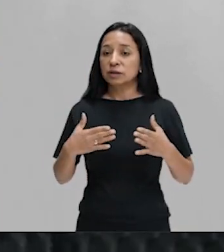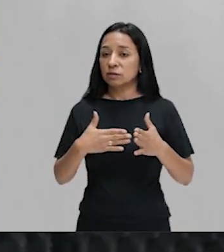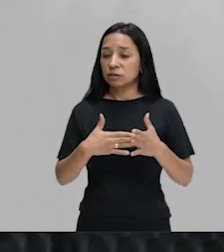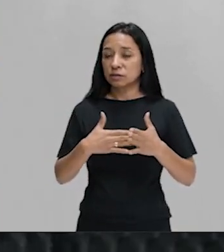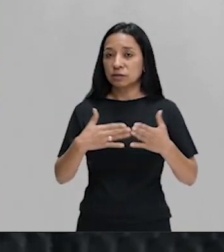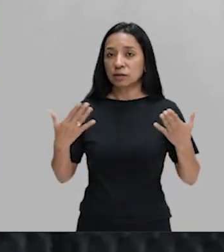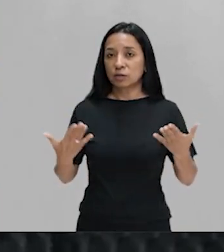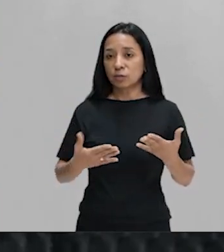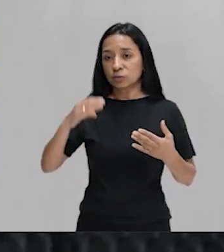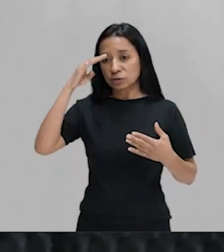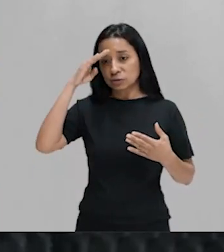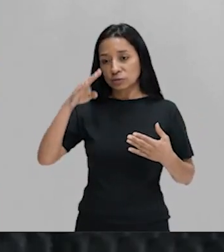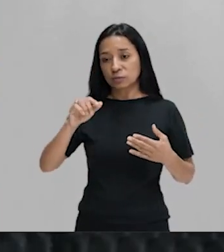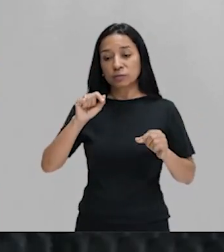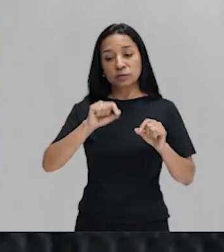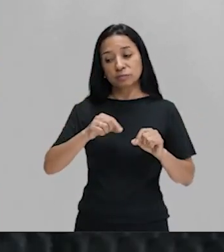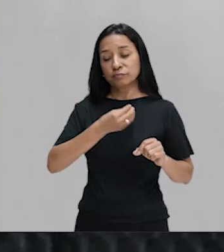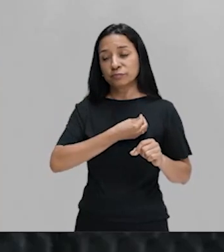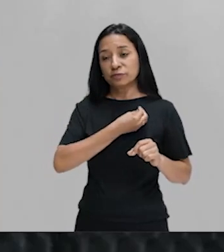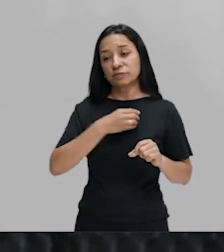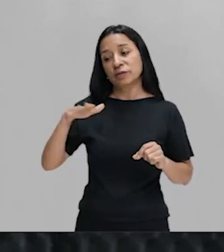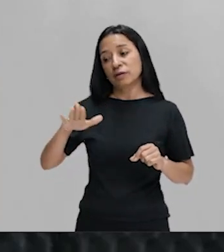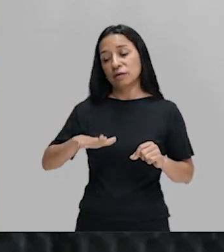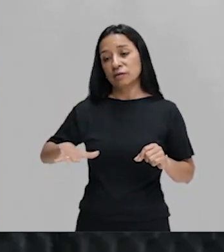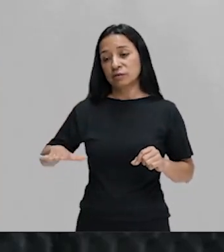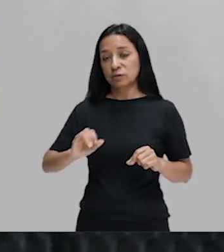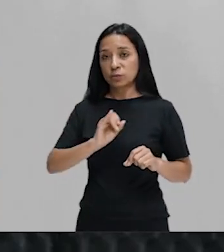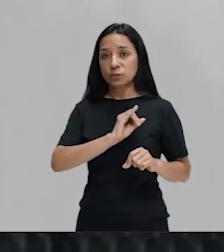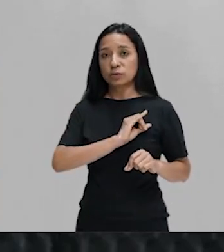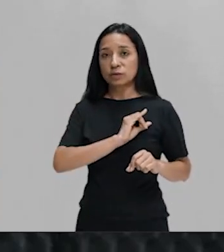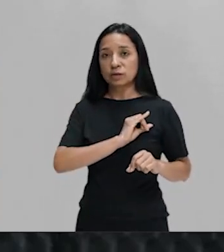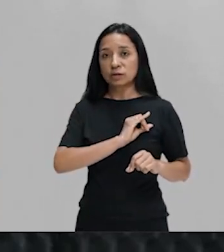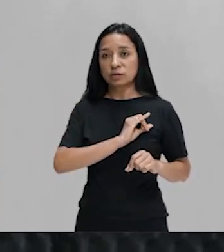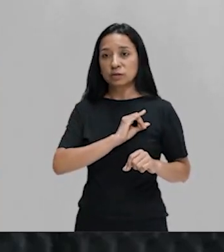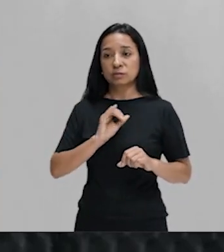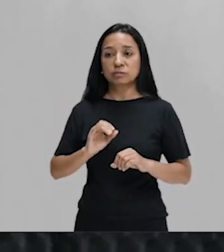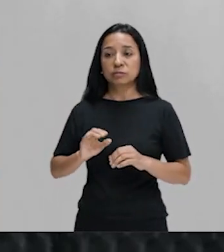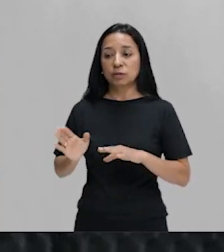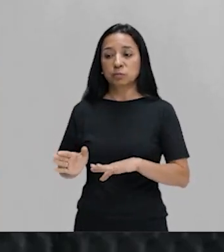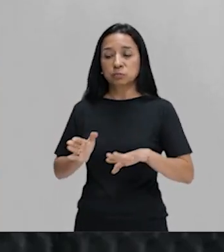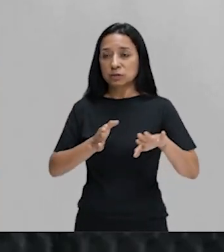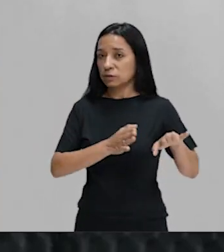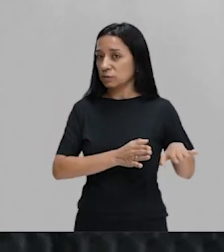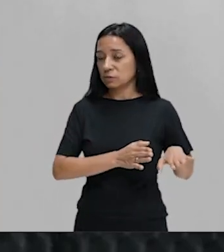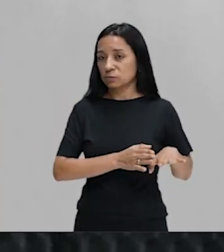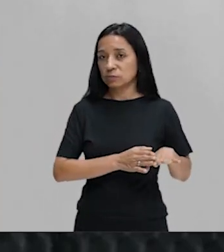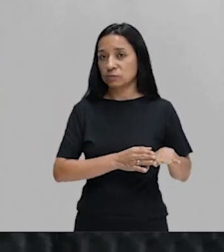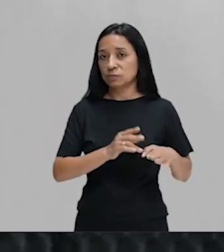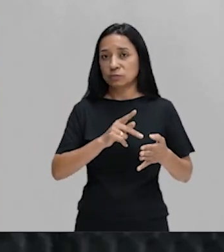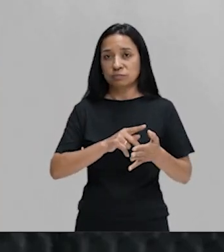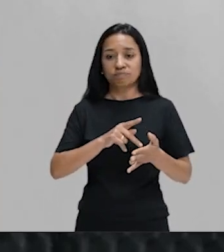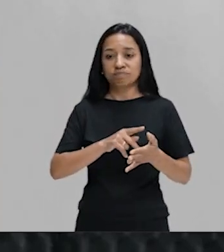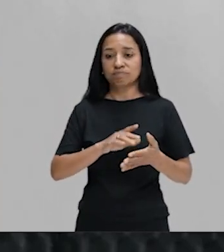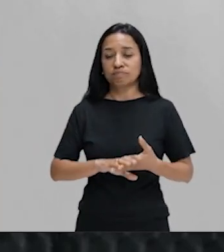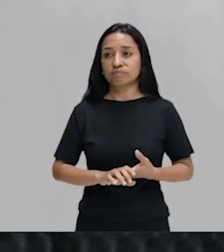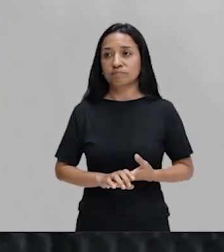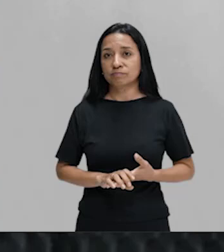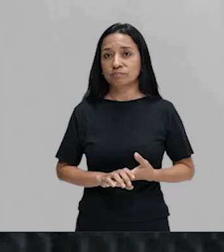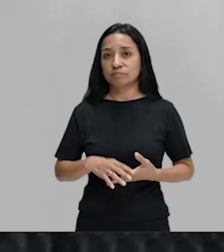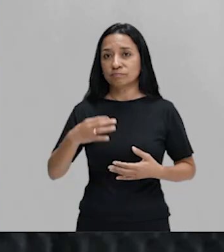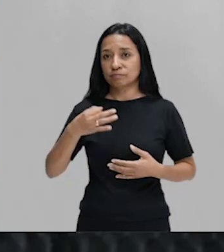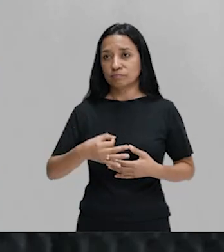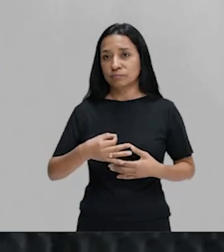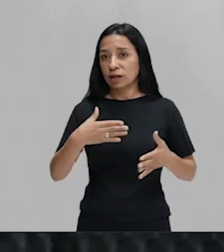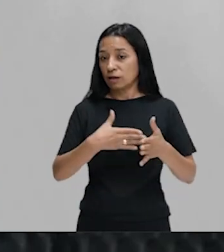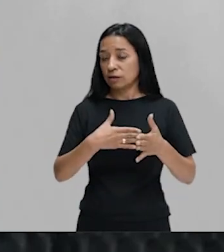as tropas americanas estão no Iraque. Eles ainda não desocuparam completamente. Até hoje está no Iraque. Certo?